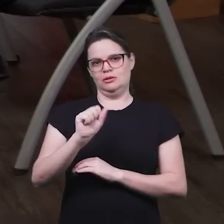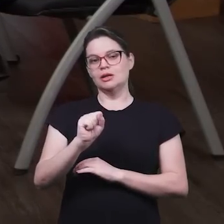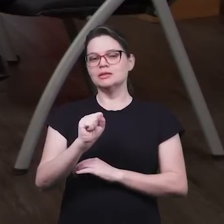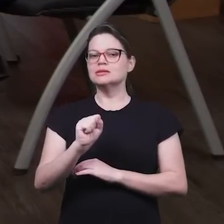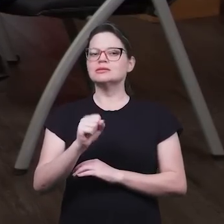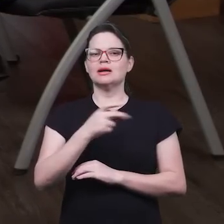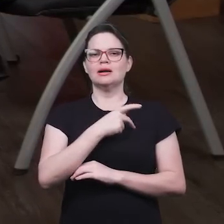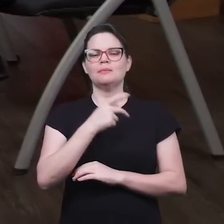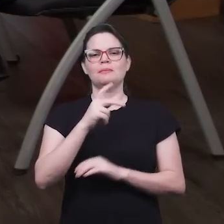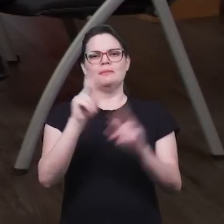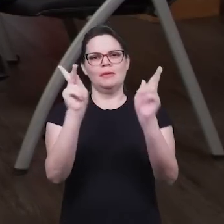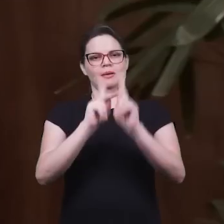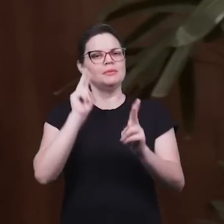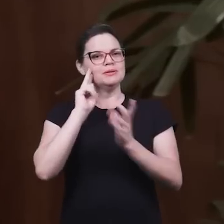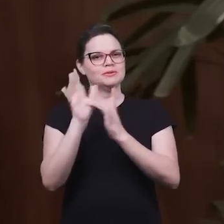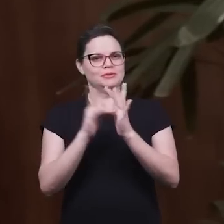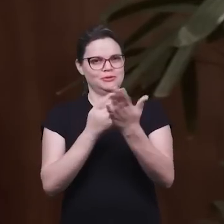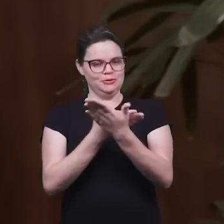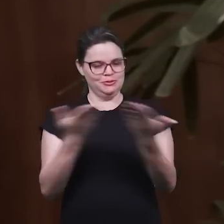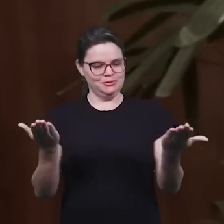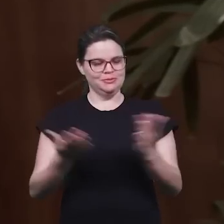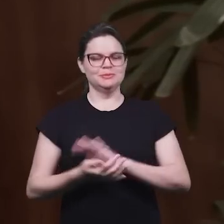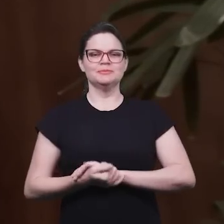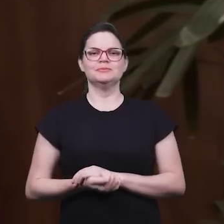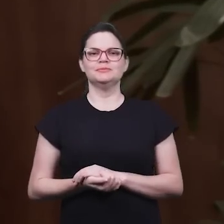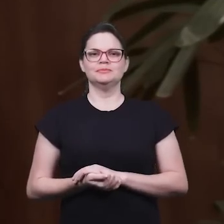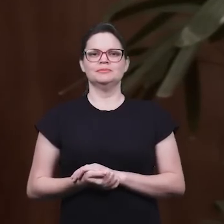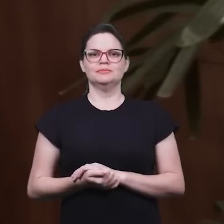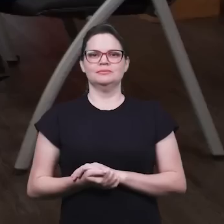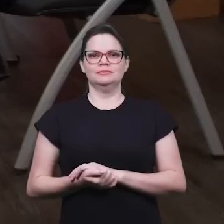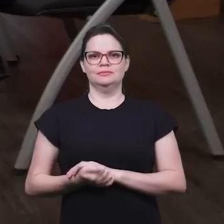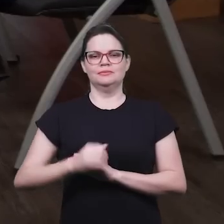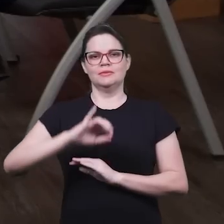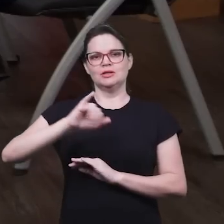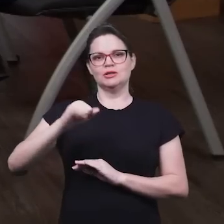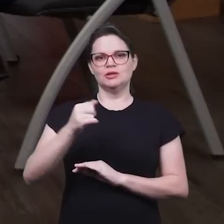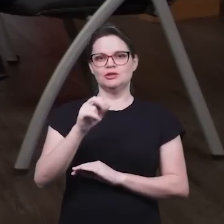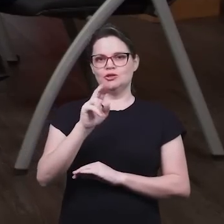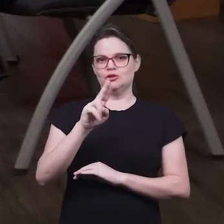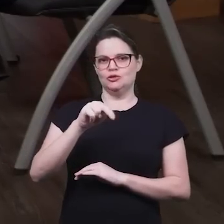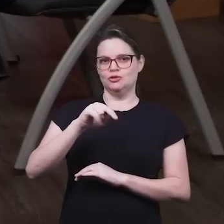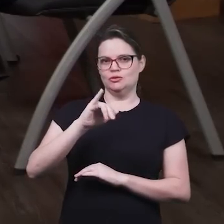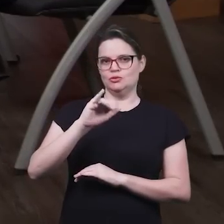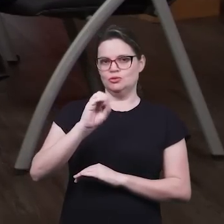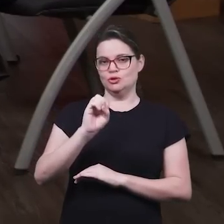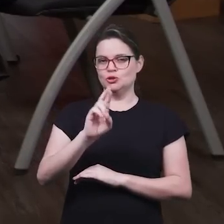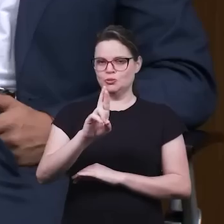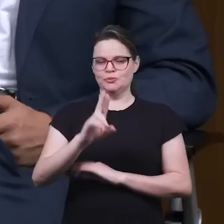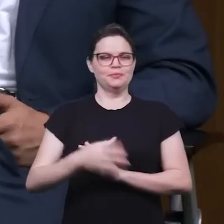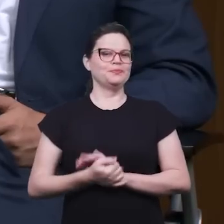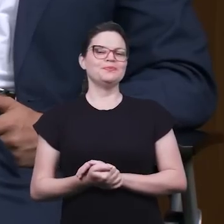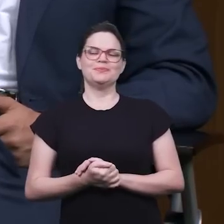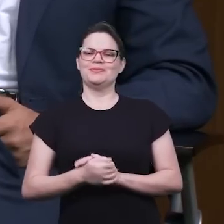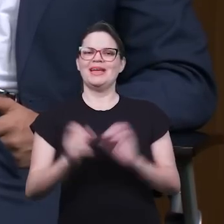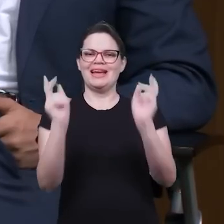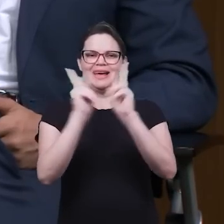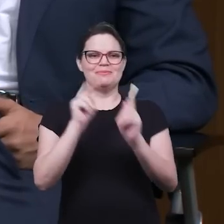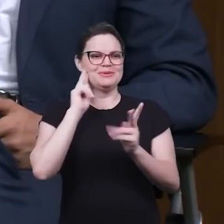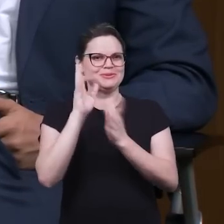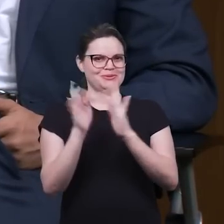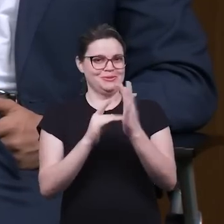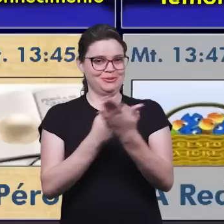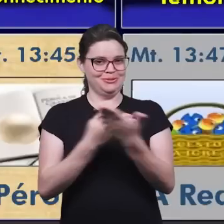Senhor, Pastor Sérgio, aos companheiros. E Júlio Filgueiras. A paz do Senhor a todos.